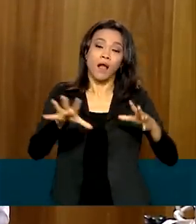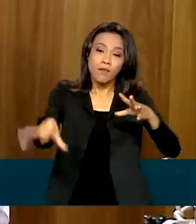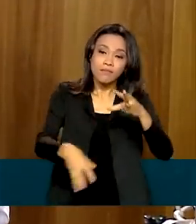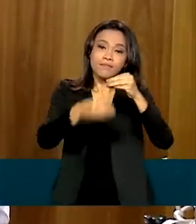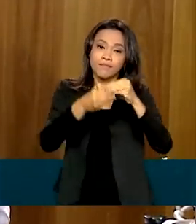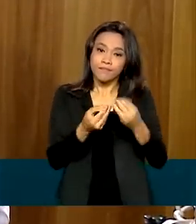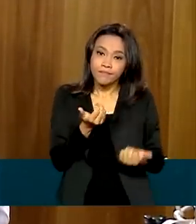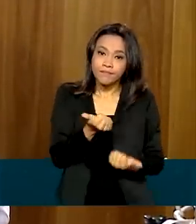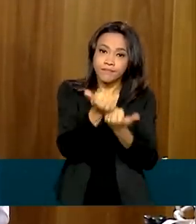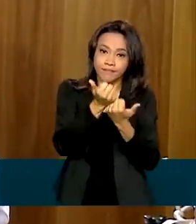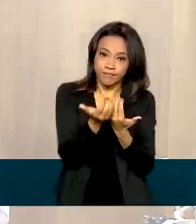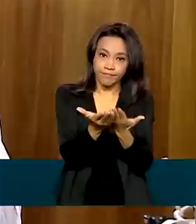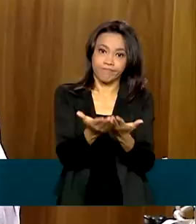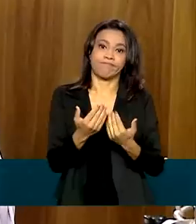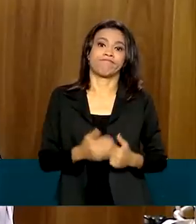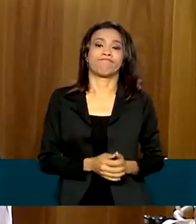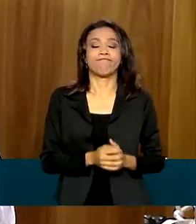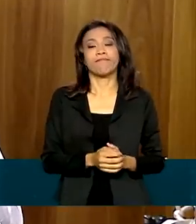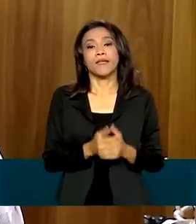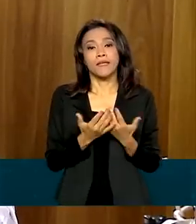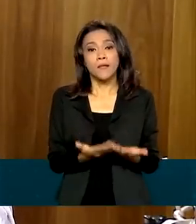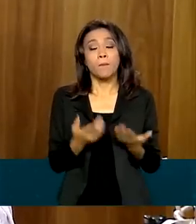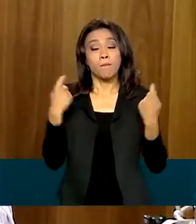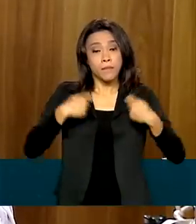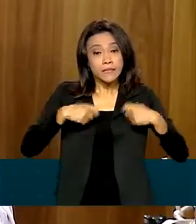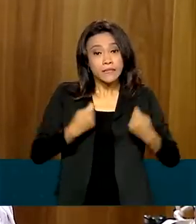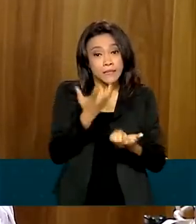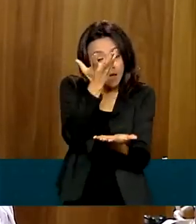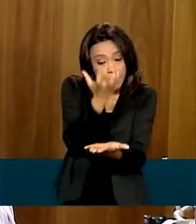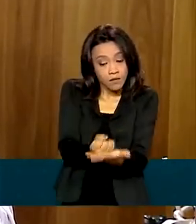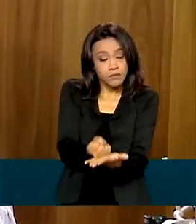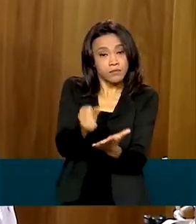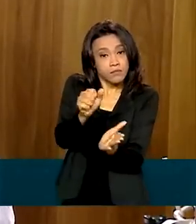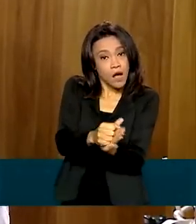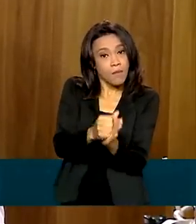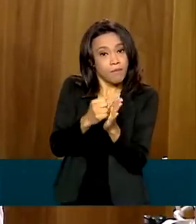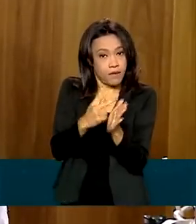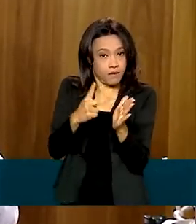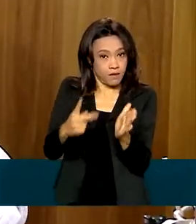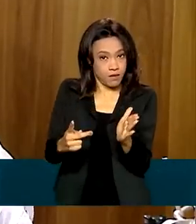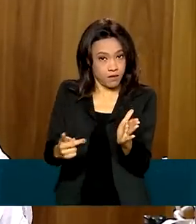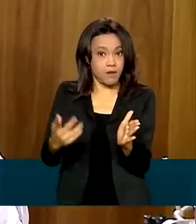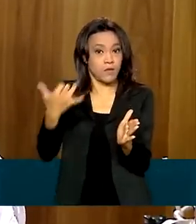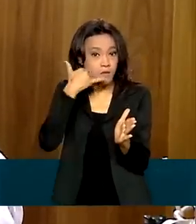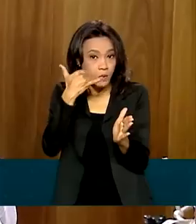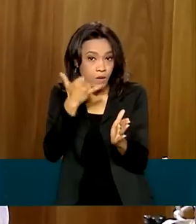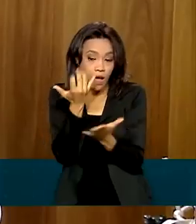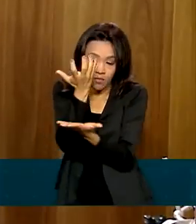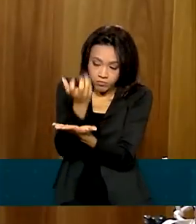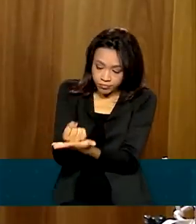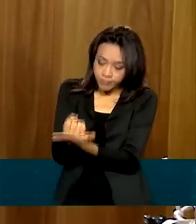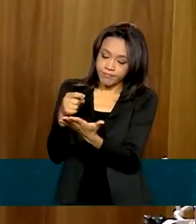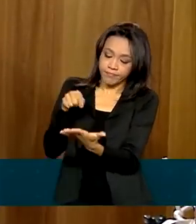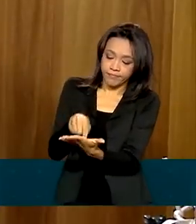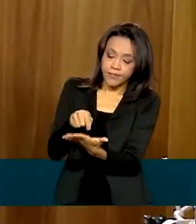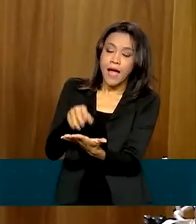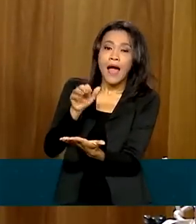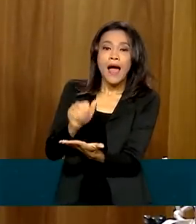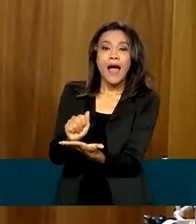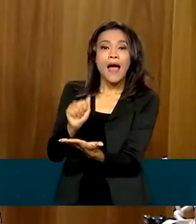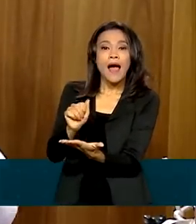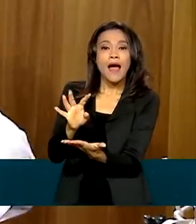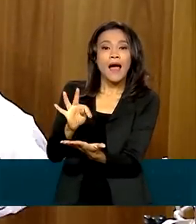complementar aos benefícios do governo federal. Então, baixa o aplicativo nas lojas de aplicativo, Android e iOS, está lá,